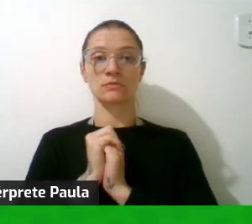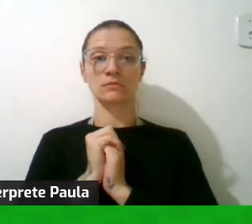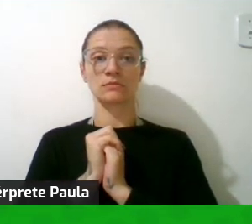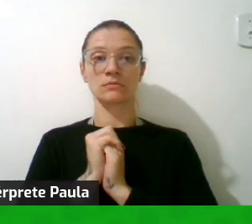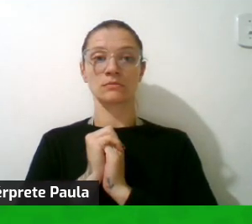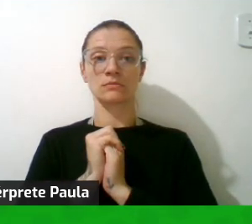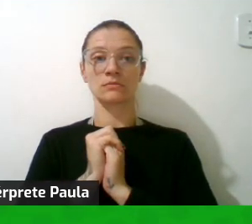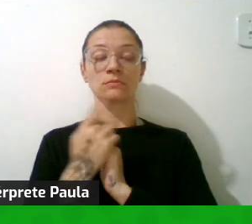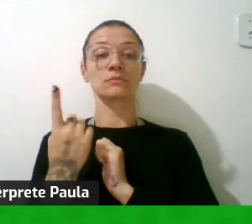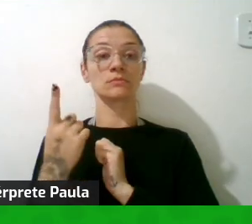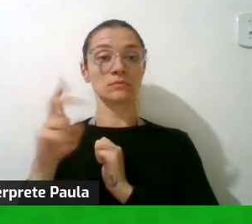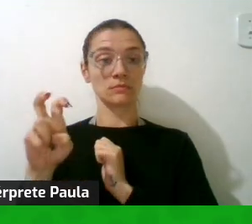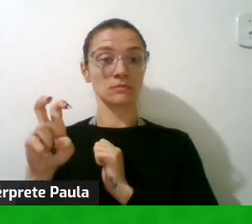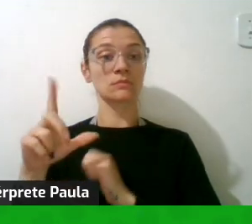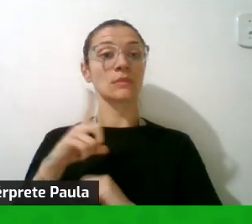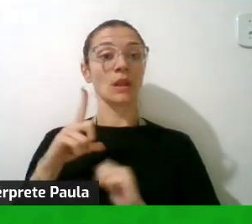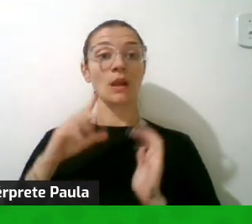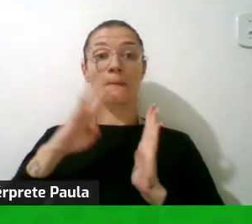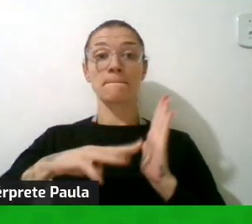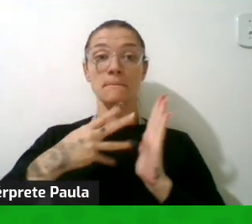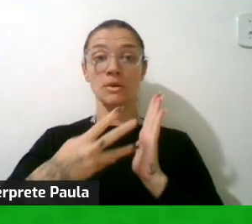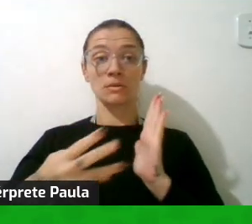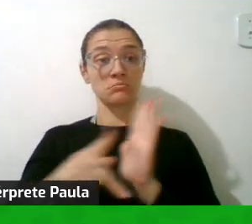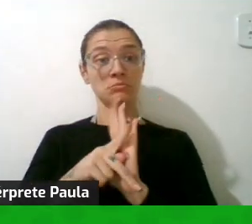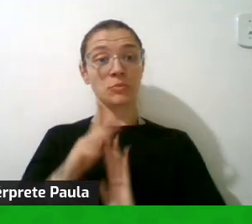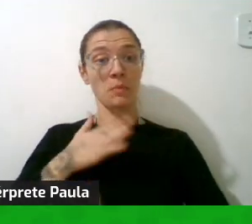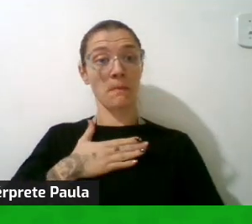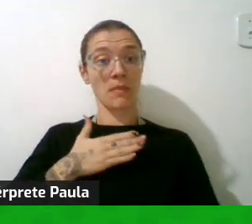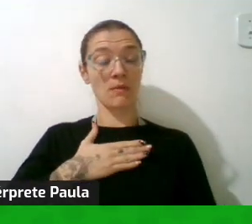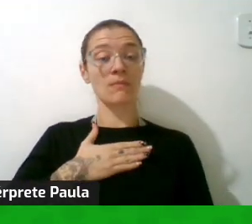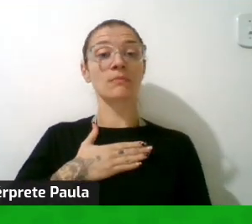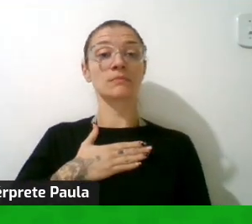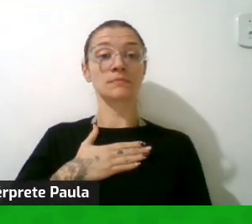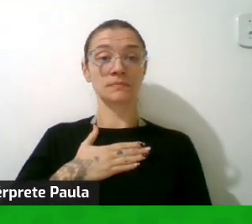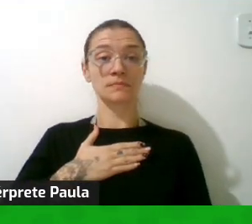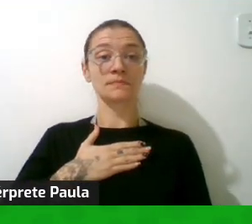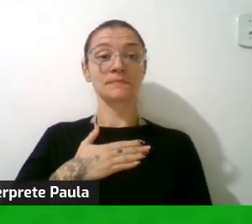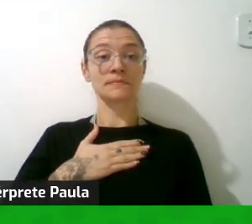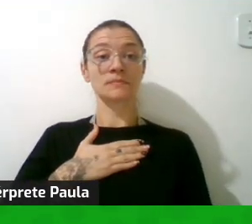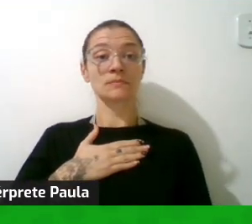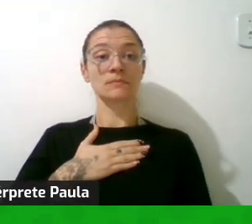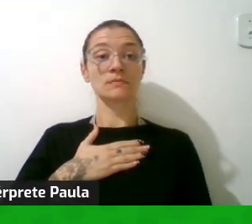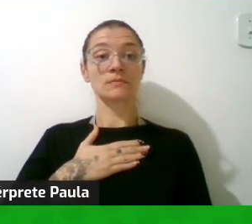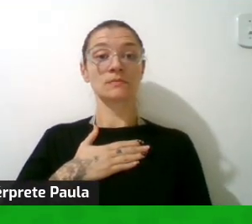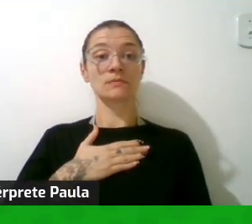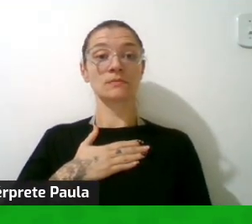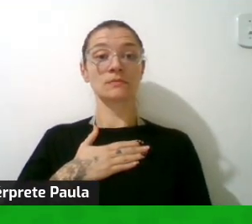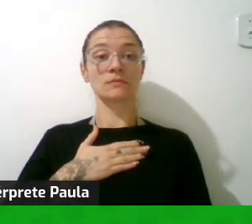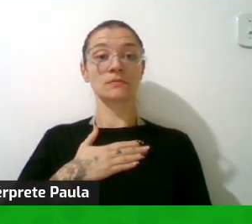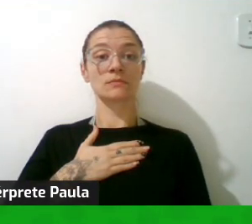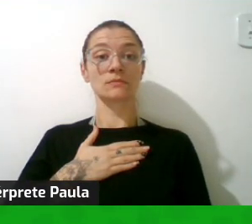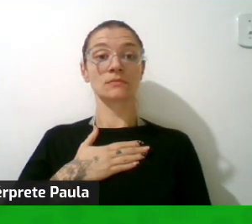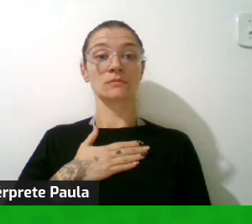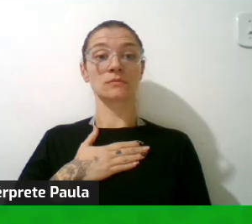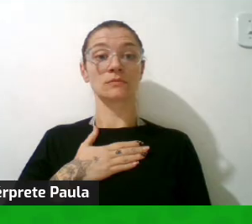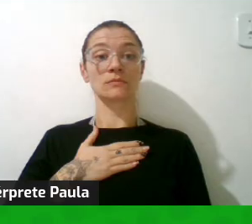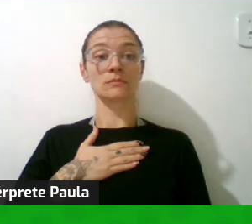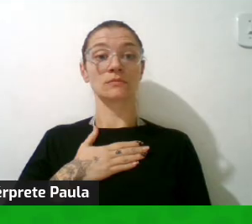E coloco aqui, tem uma planilhinha aqui para mim. Beleza. O que é esse daqui? Serão as minhas receitas.